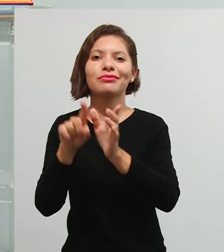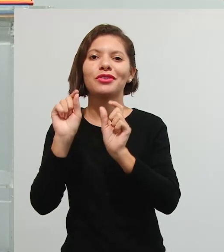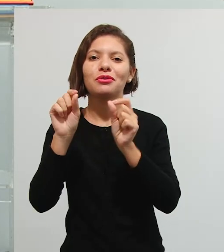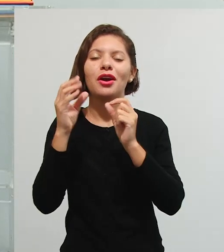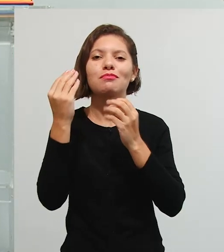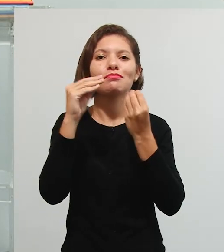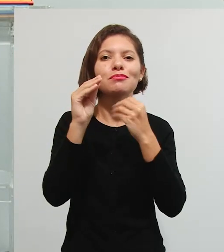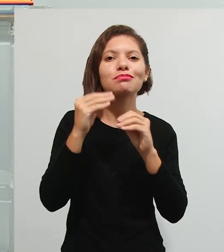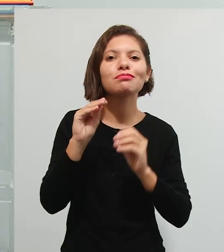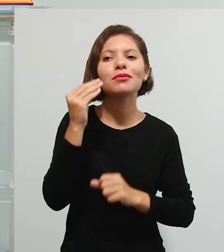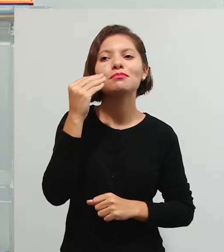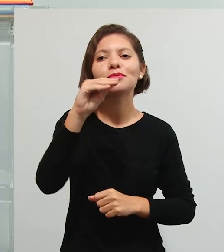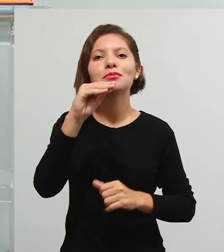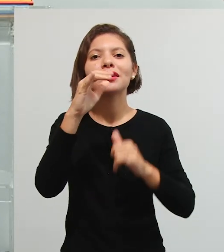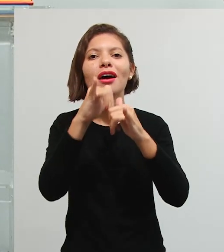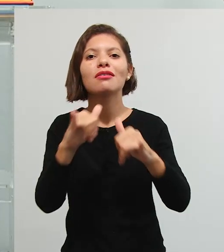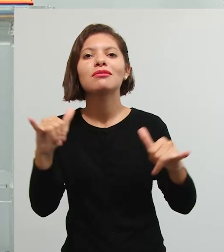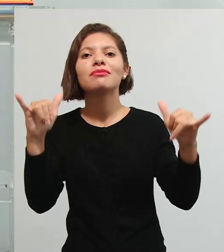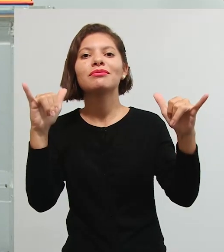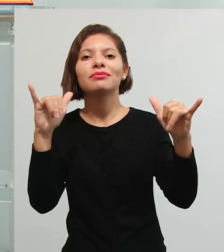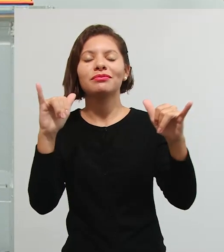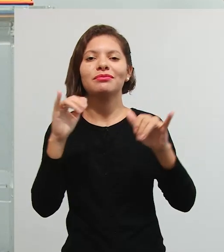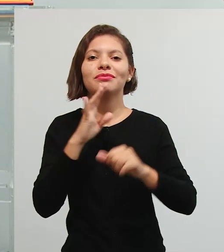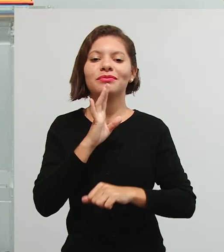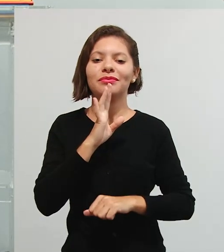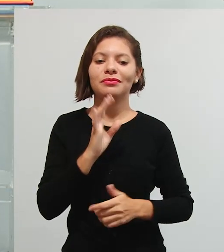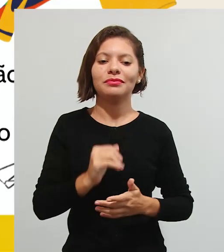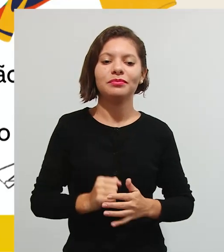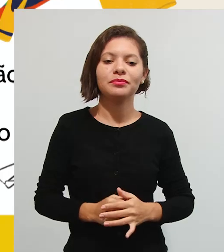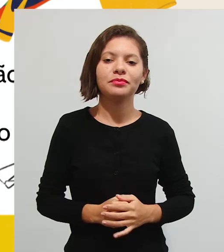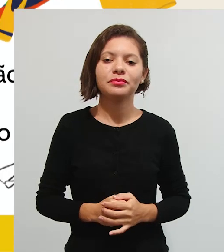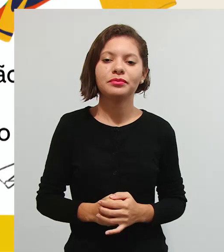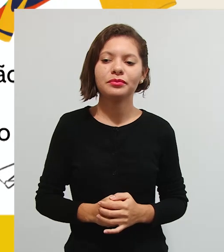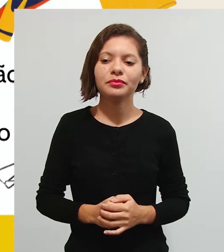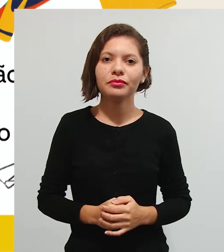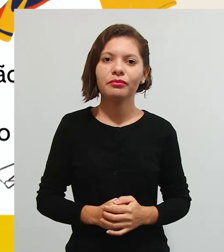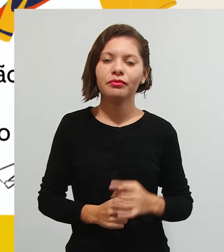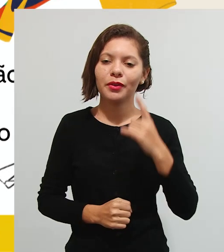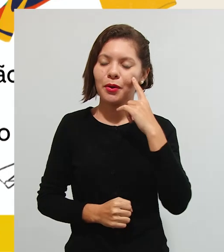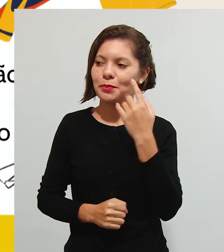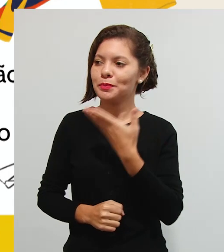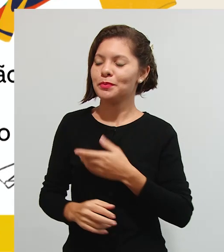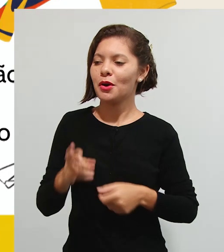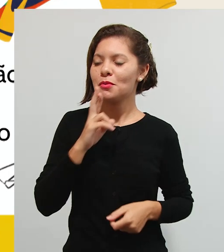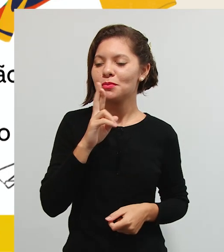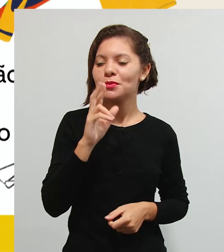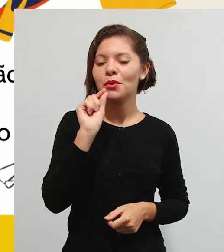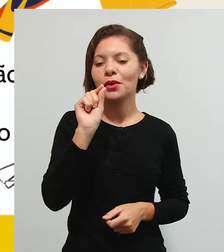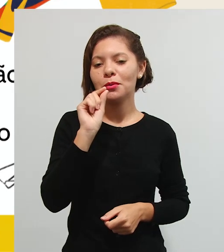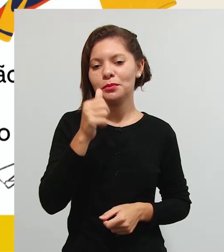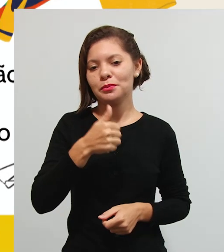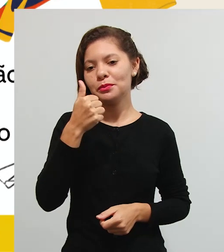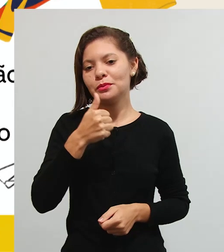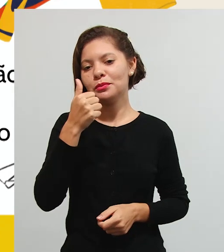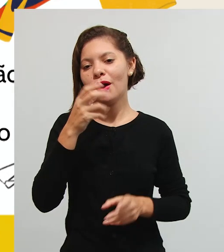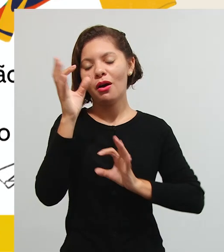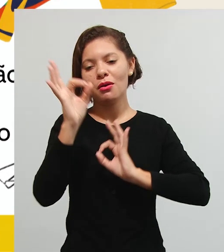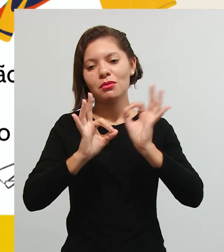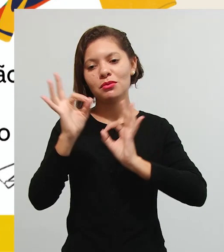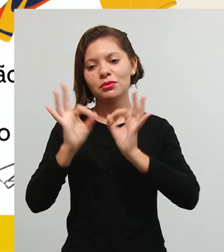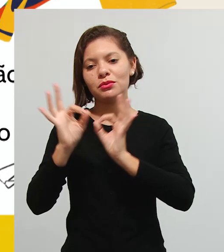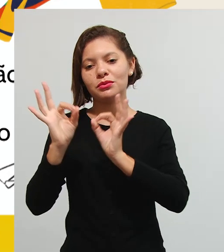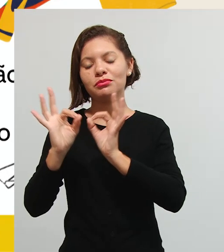material didático para geografia do terceiro ano do ensino fundamental de comunidades indígenas no